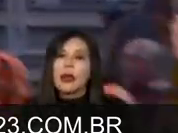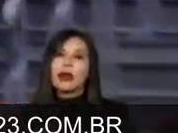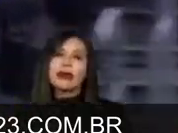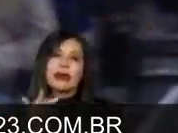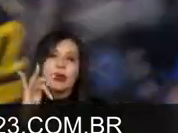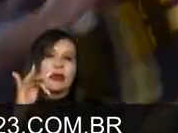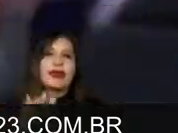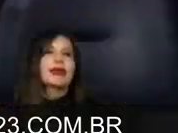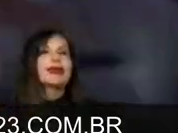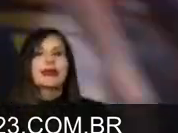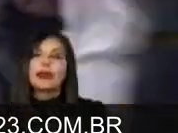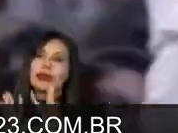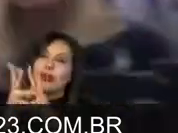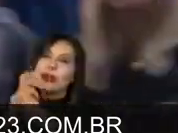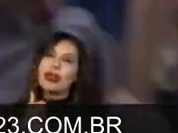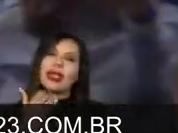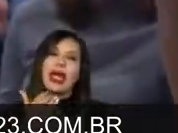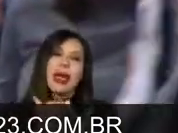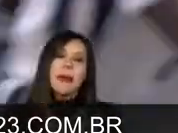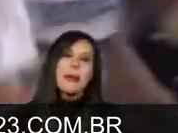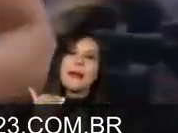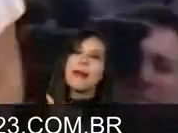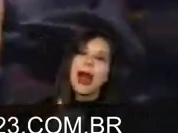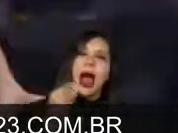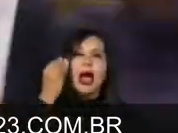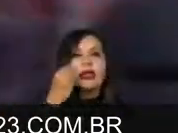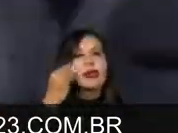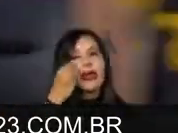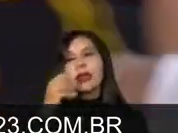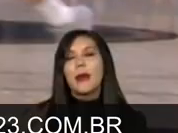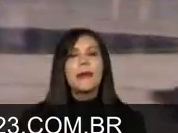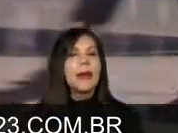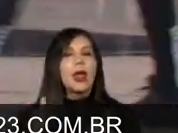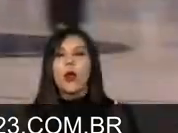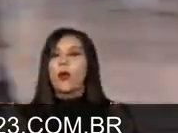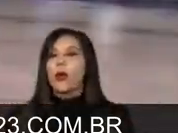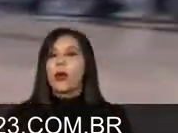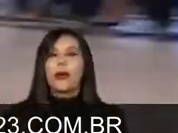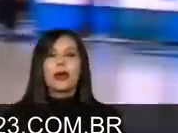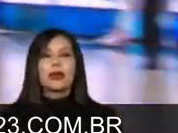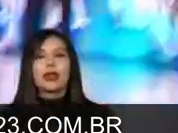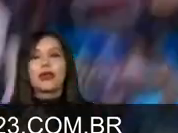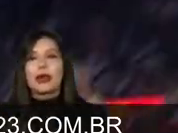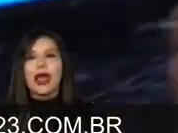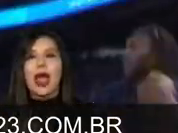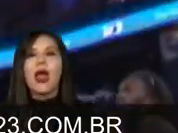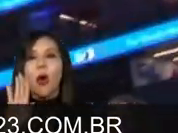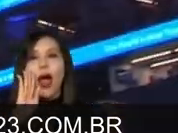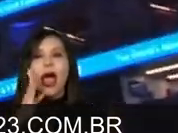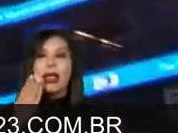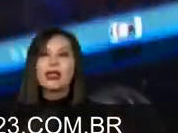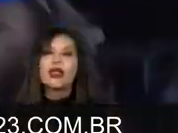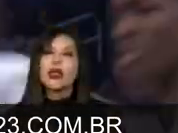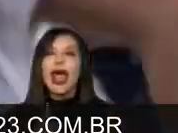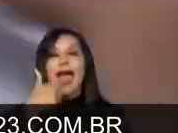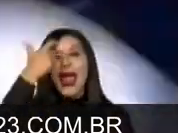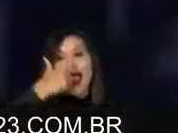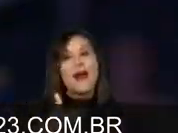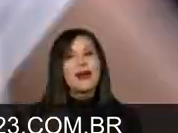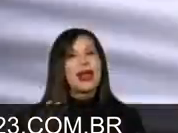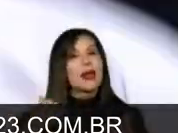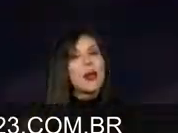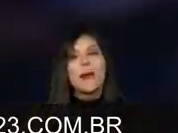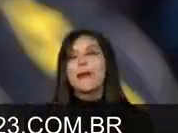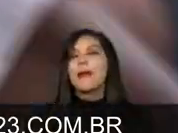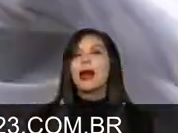pela frente, ele quer mais é que a experiência seja a melhor possível. Também acredito bastante nisso, de que eu quero ser o melhor que